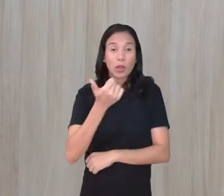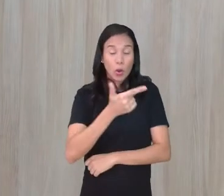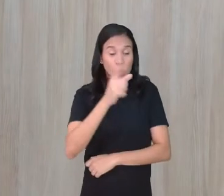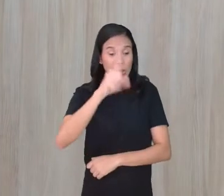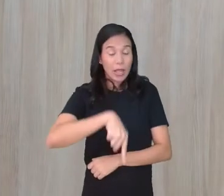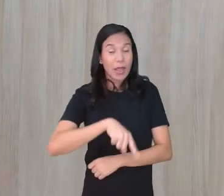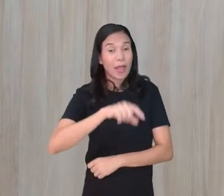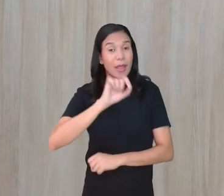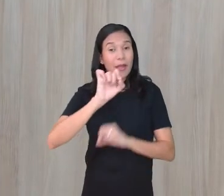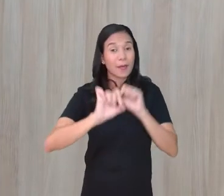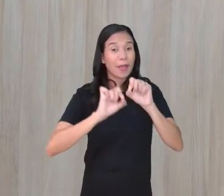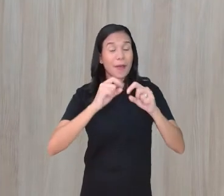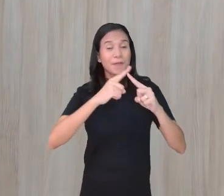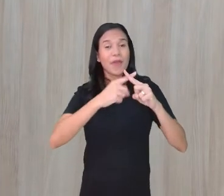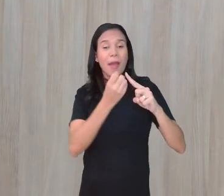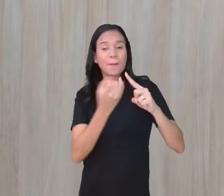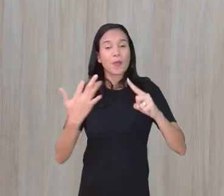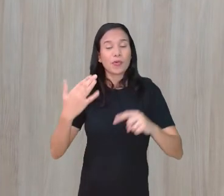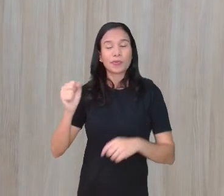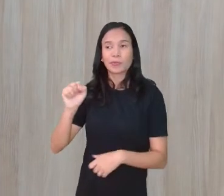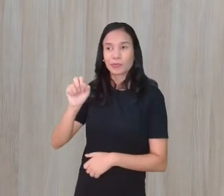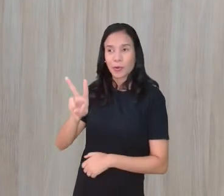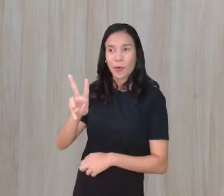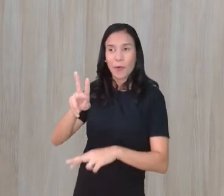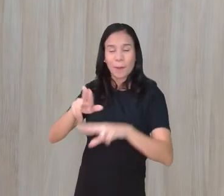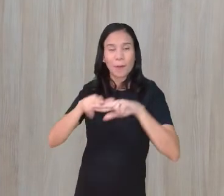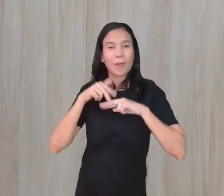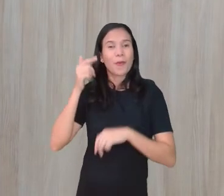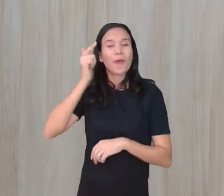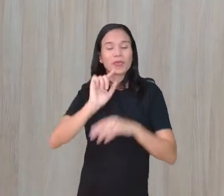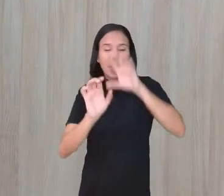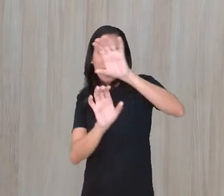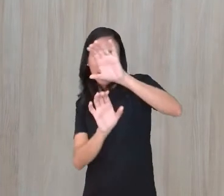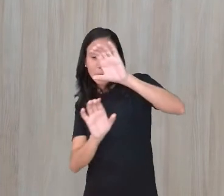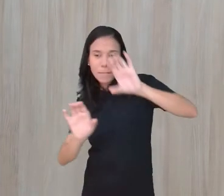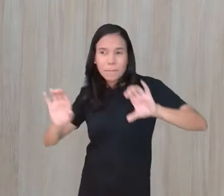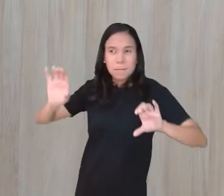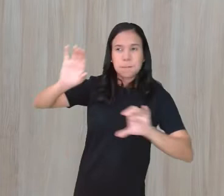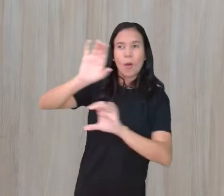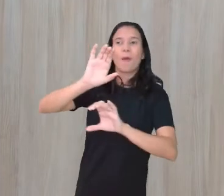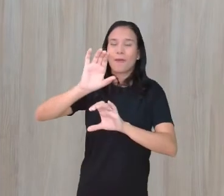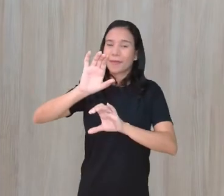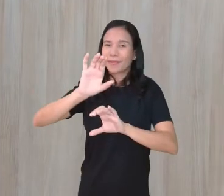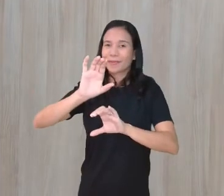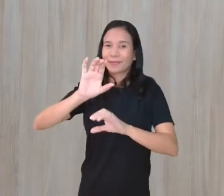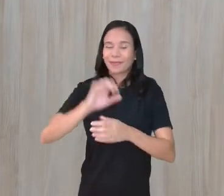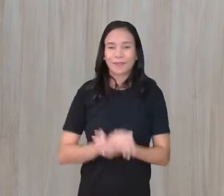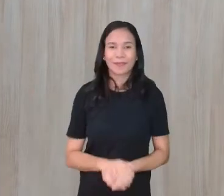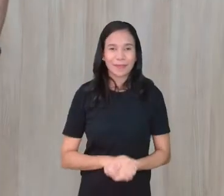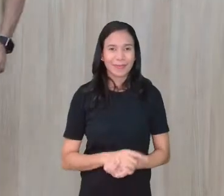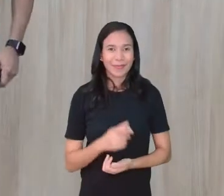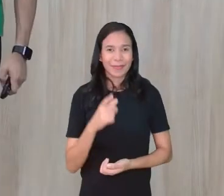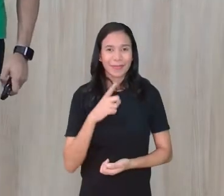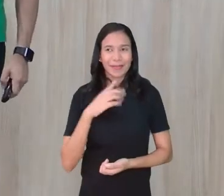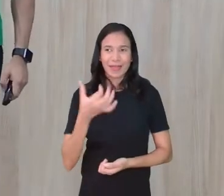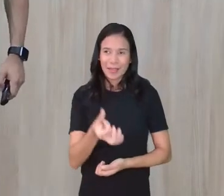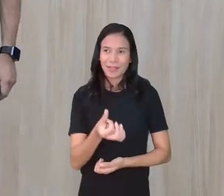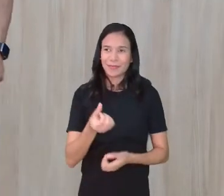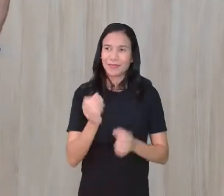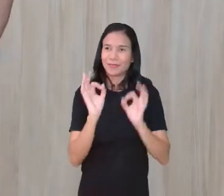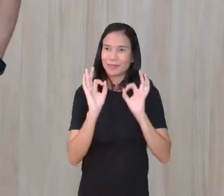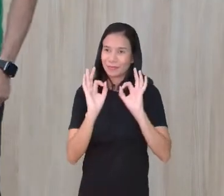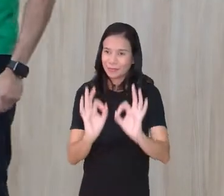múltiplo de quanto? De 2. Porque se eu dividir o 12 pelo 2, vai dar igual a quanto? Vai dar igual a